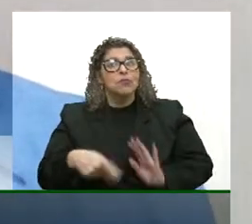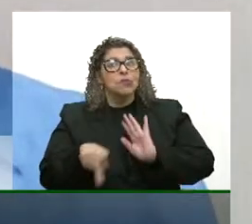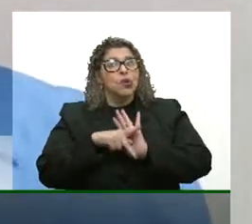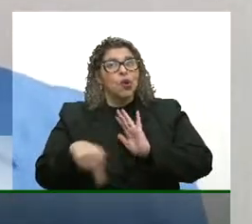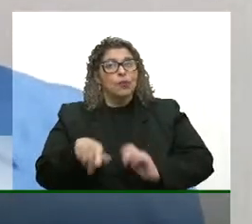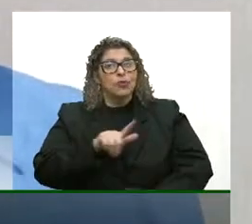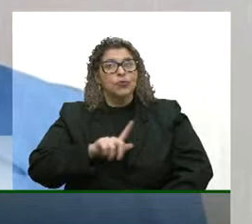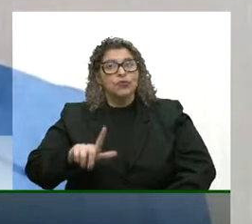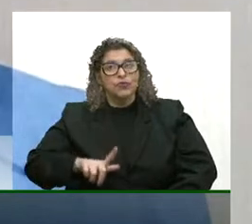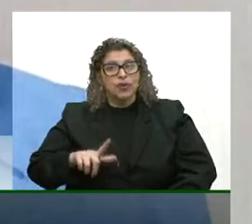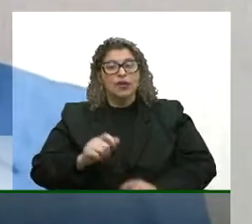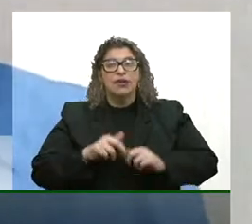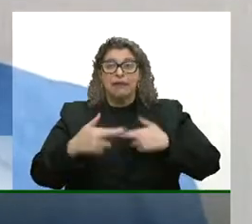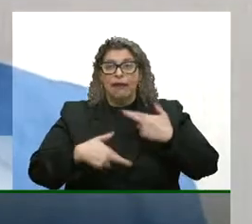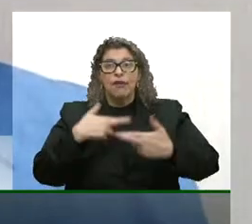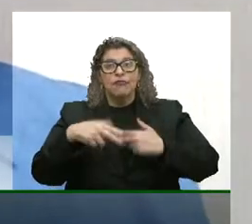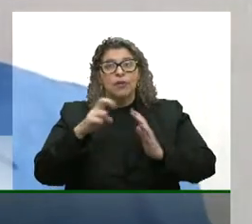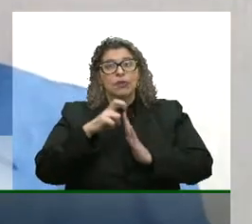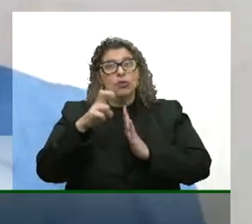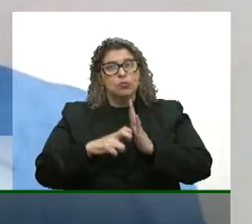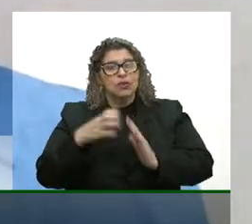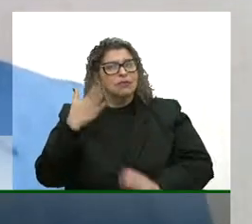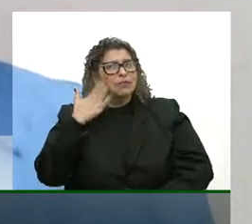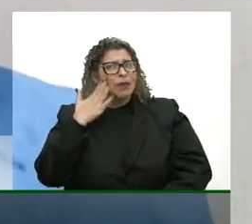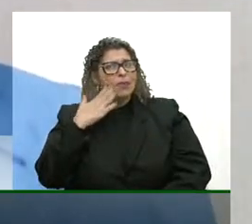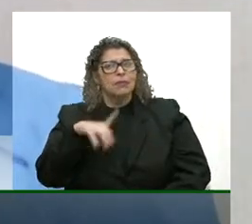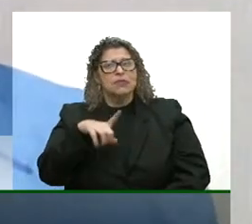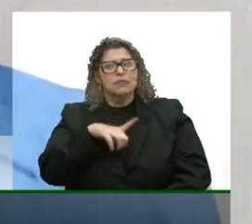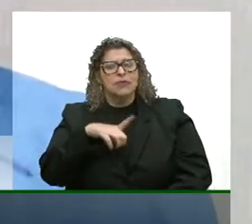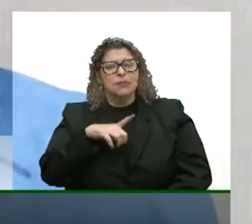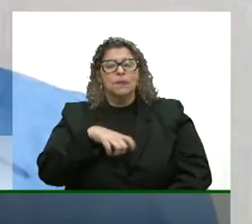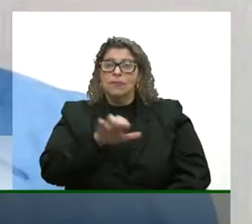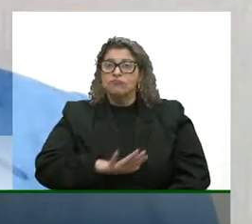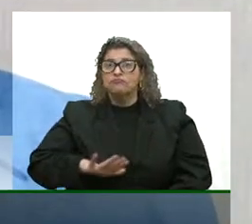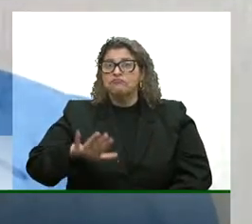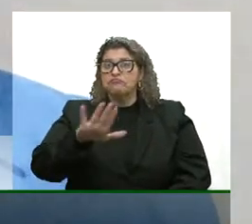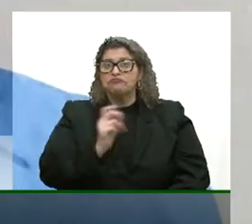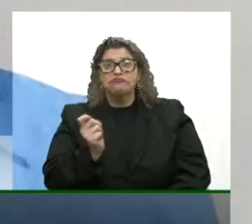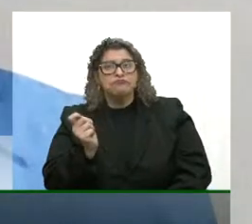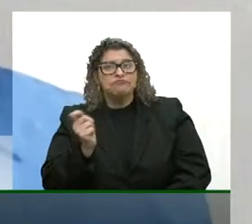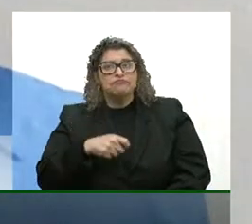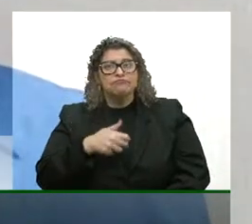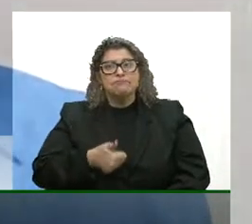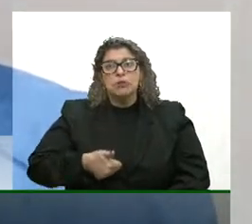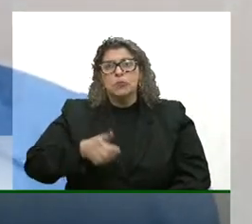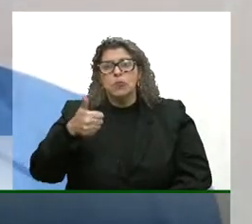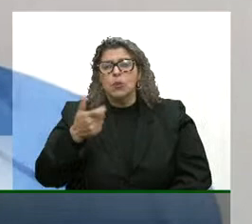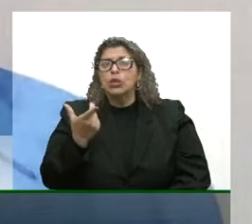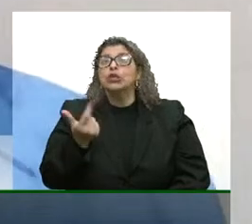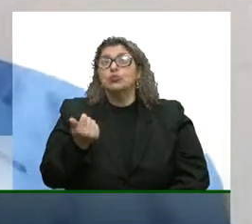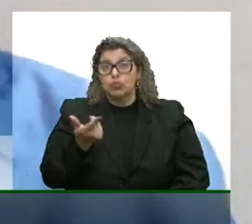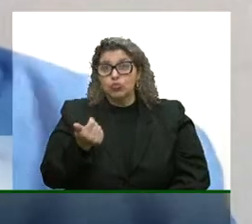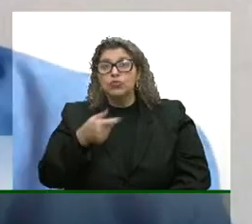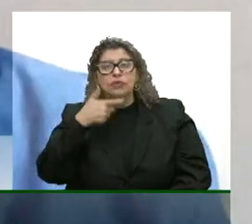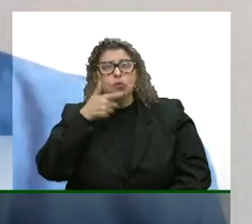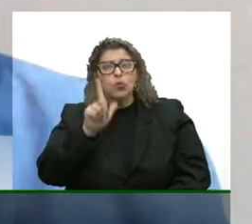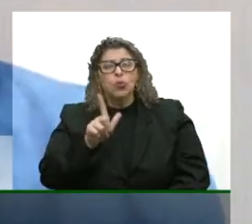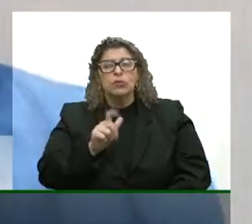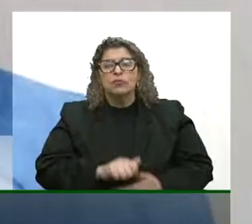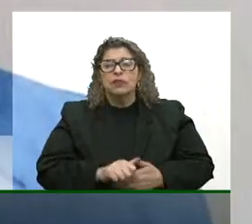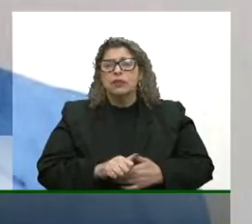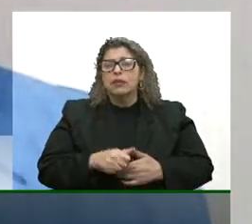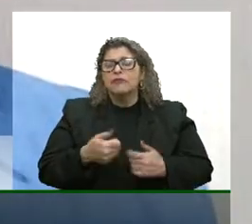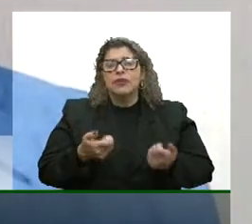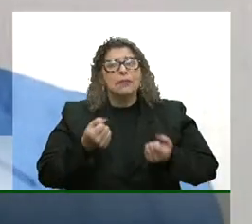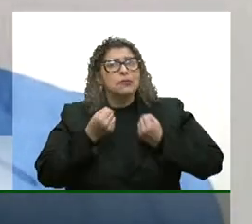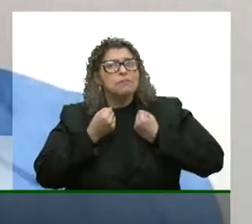da necessidade dessa reforma tributária que a gente reconhece, ver outros cenários e possibilidades de melhoria de arrecadação que não passe por onerar o bolso do